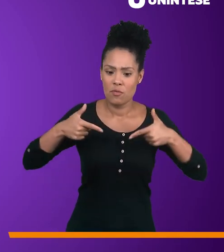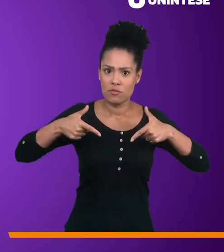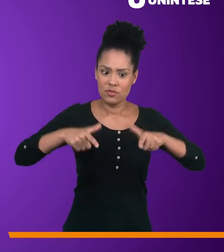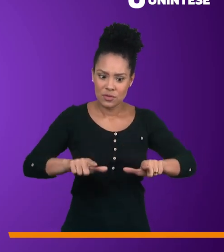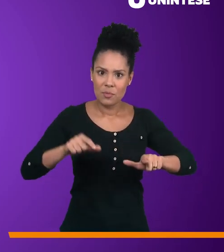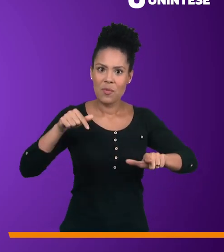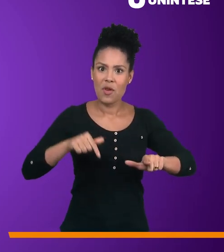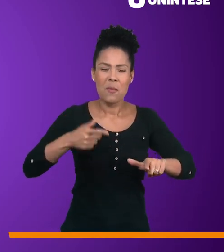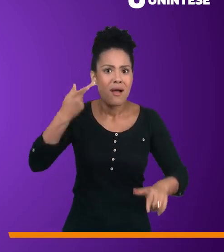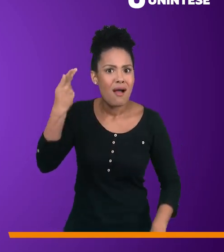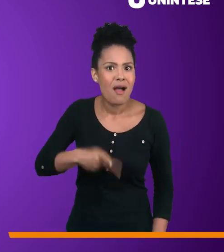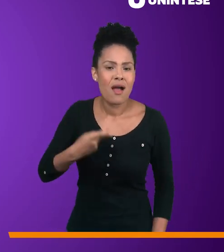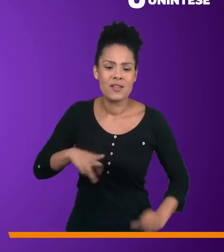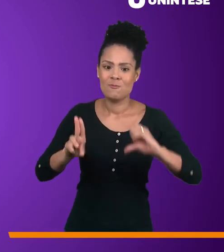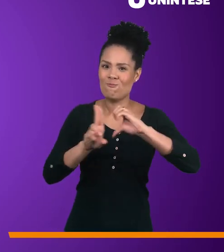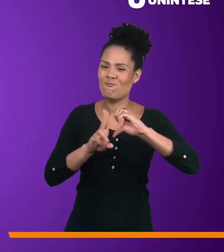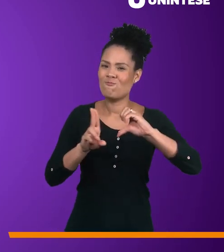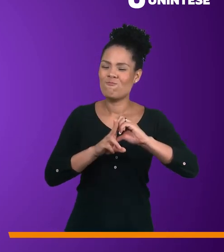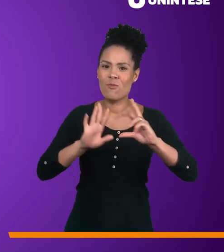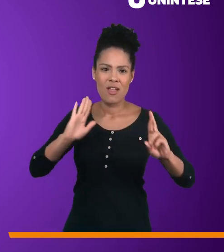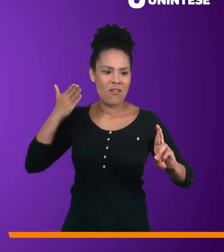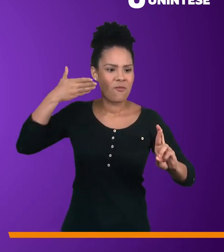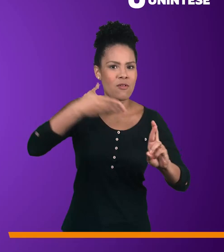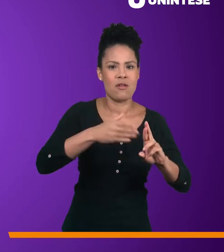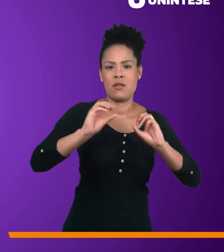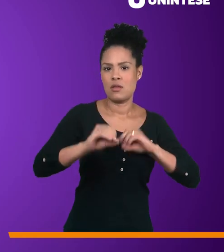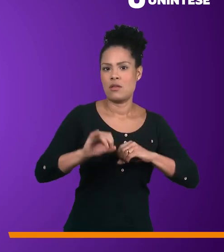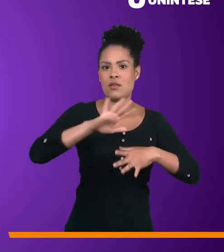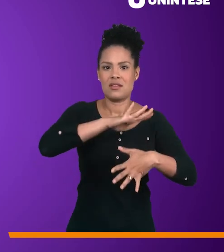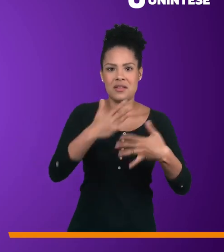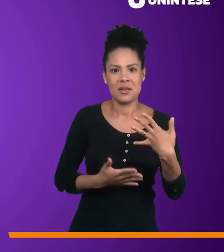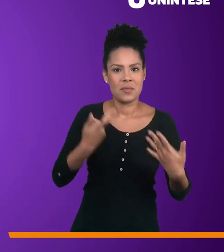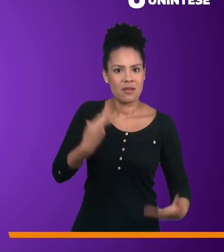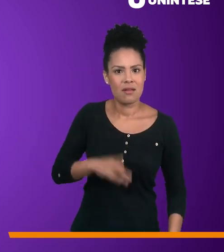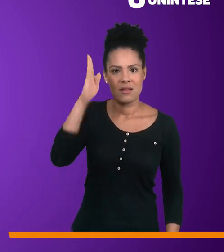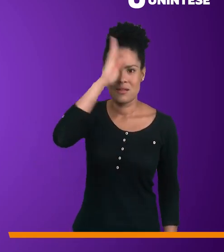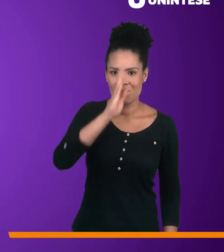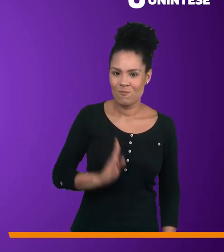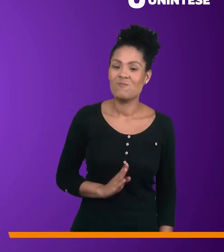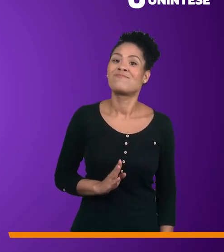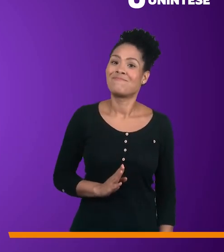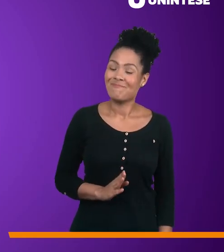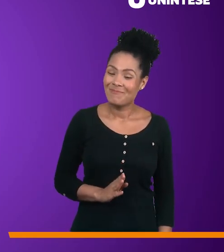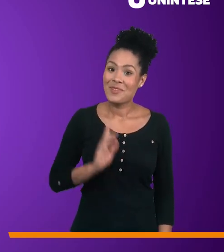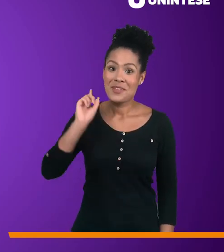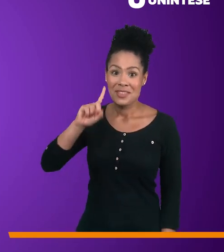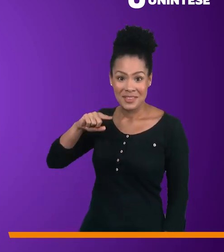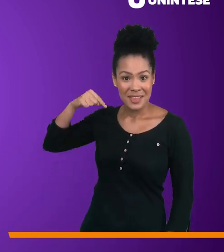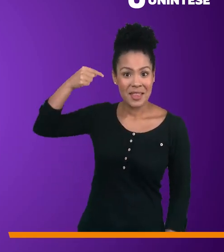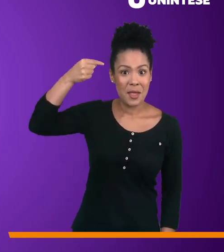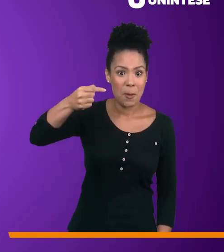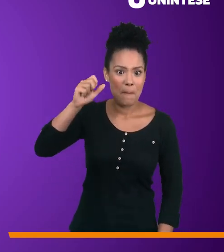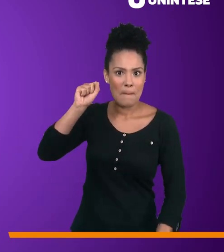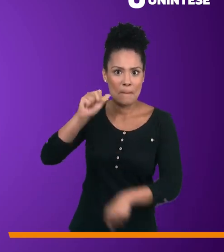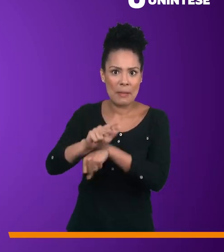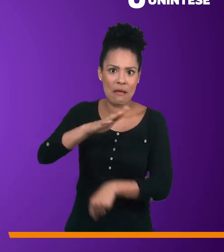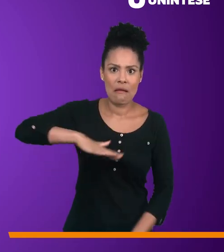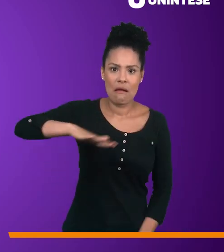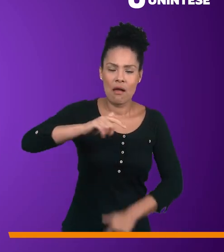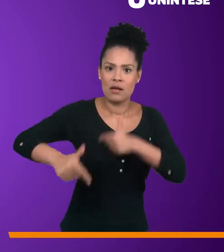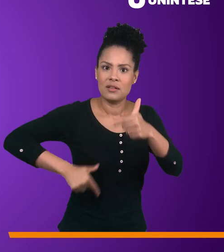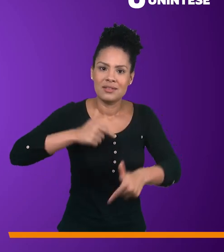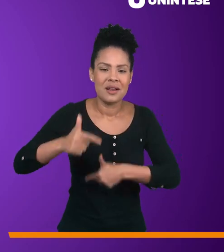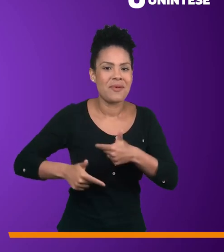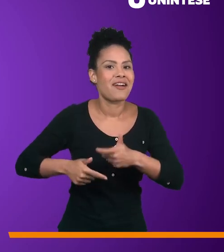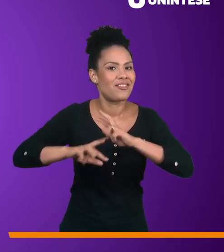Uníndese é obter o diploma em uma instituição referência no ensino de Libras no Brasil. Isso faz bastante diferença na hora de ingressar no